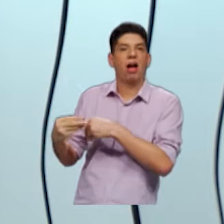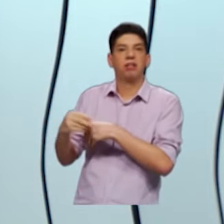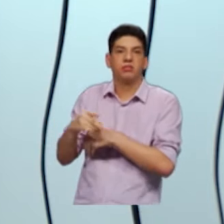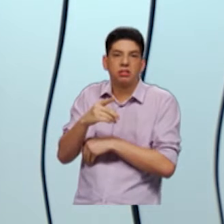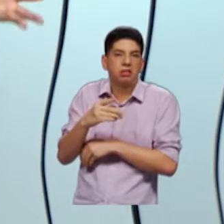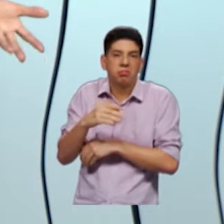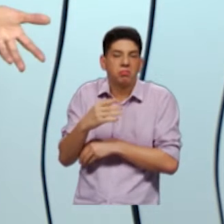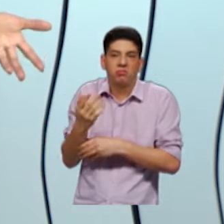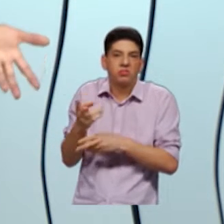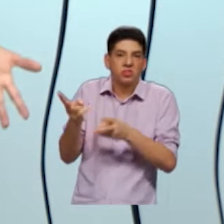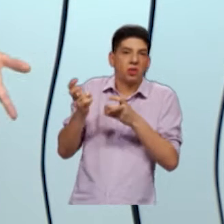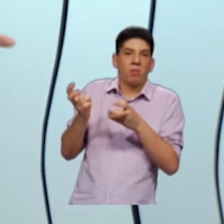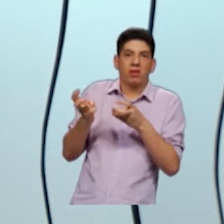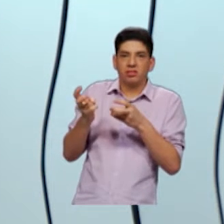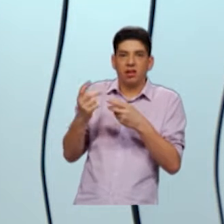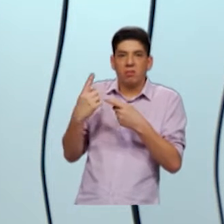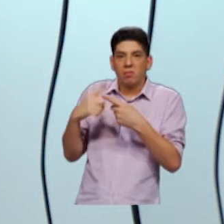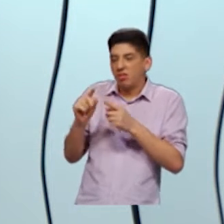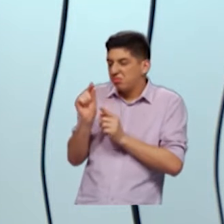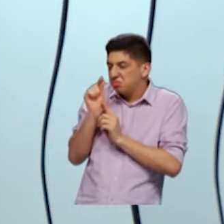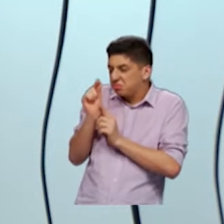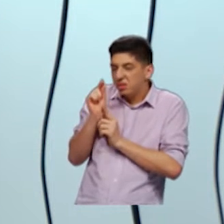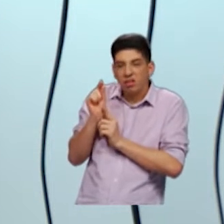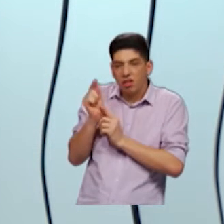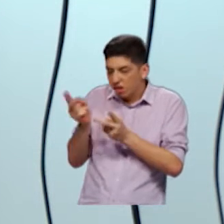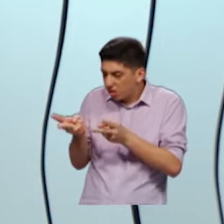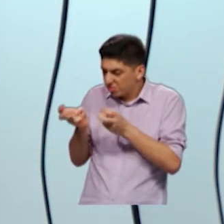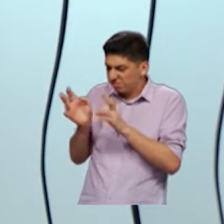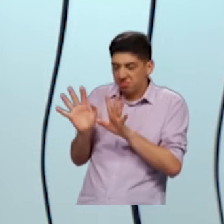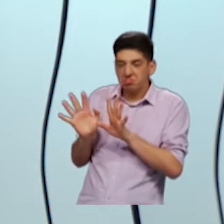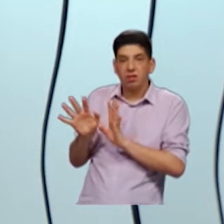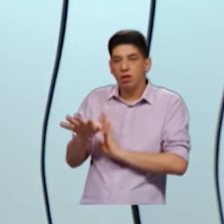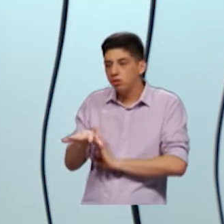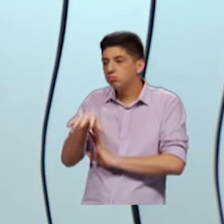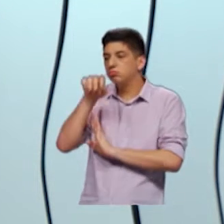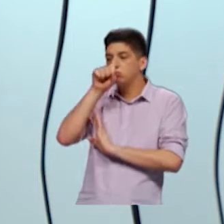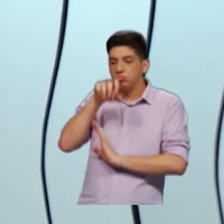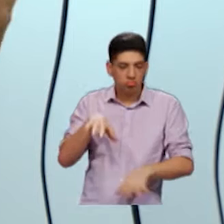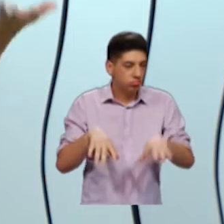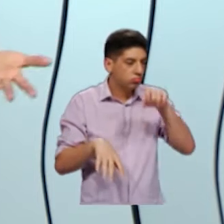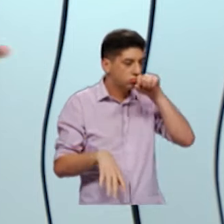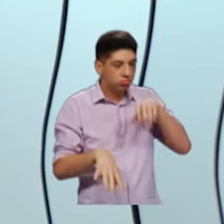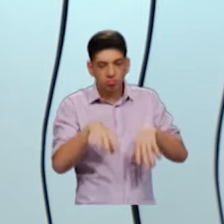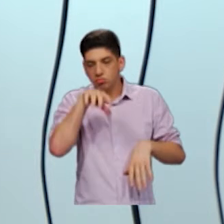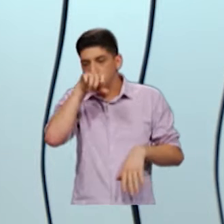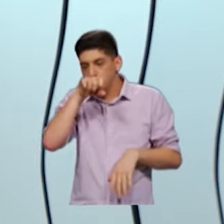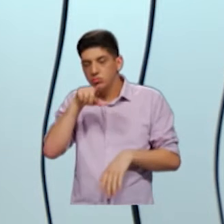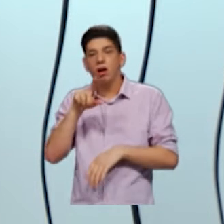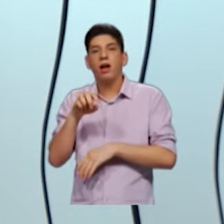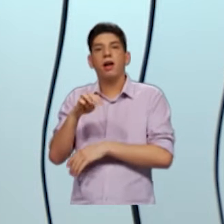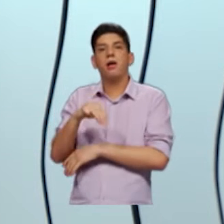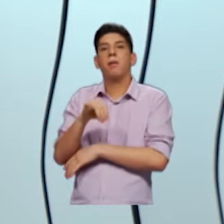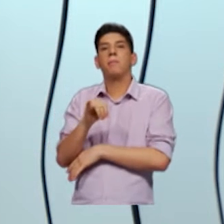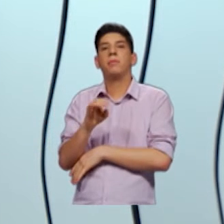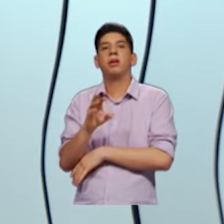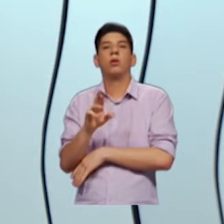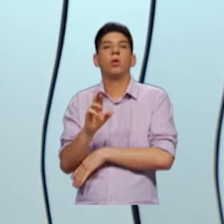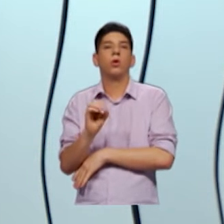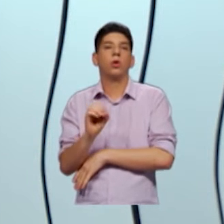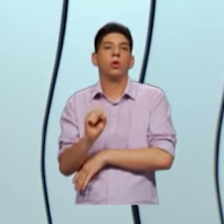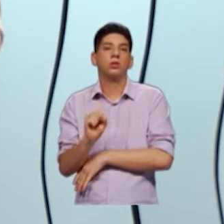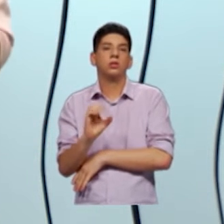vezes nem consegue enxergar com seus olhos normais. Que a gente vai falar são micro-organismos microscópicos. Então você pode estar